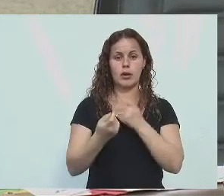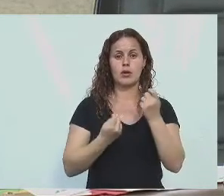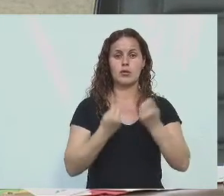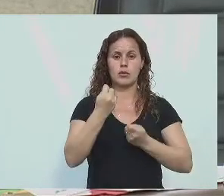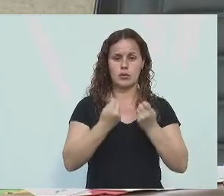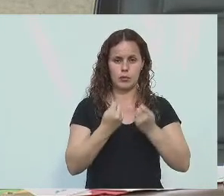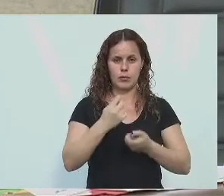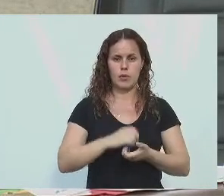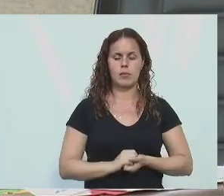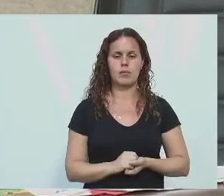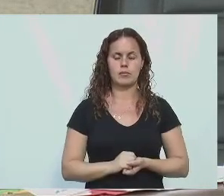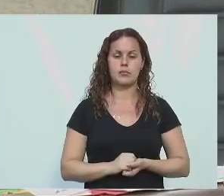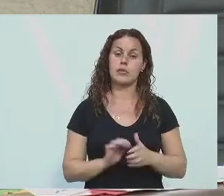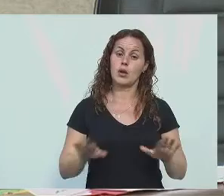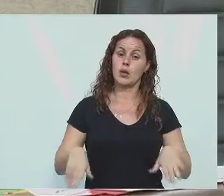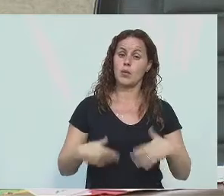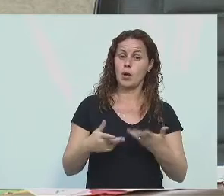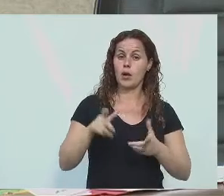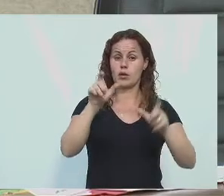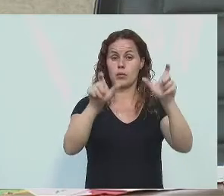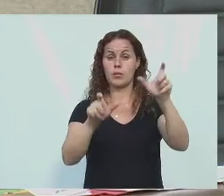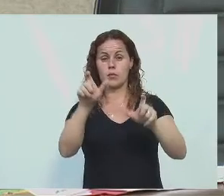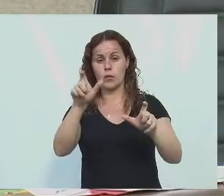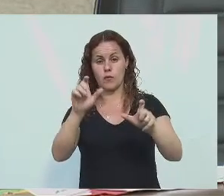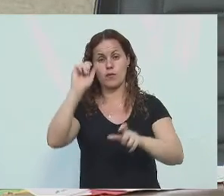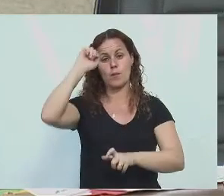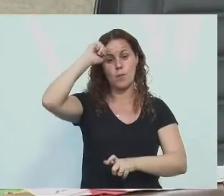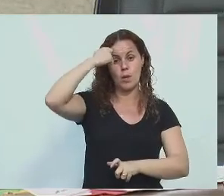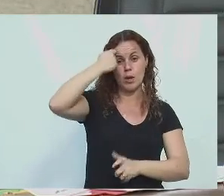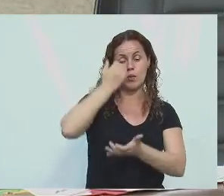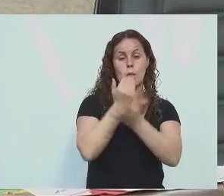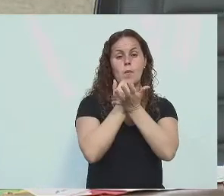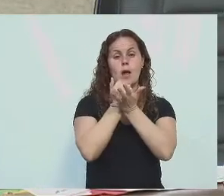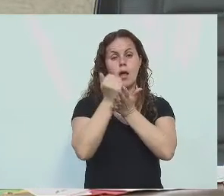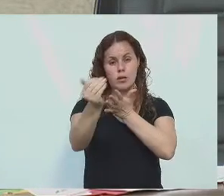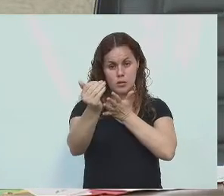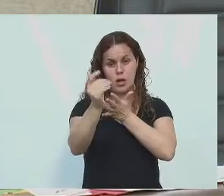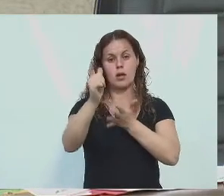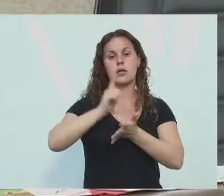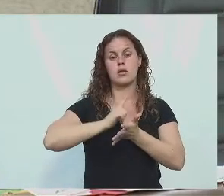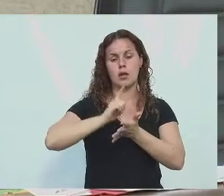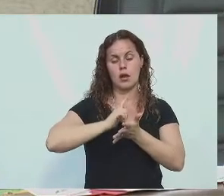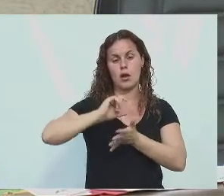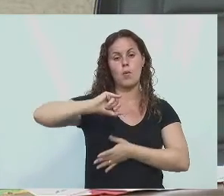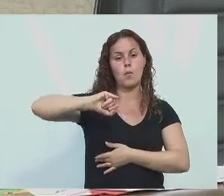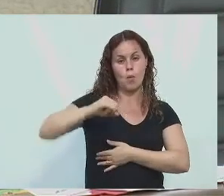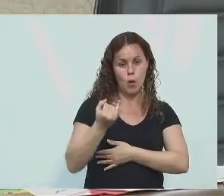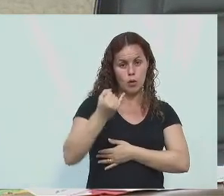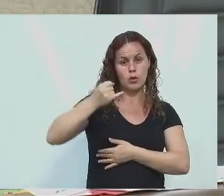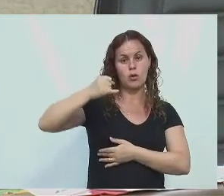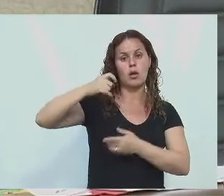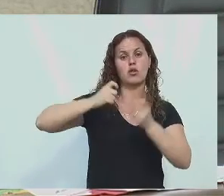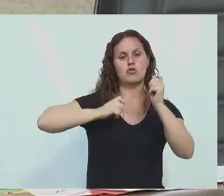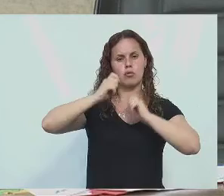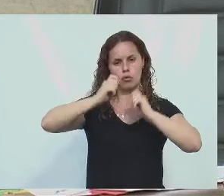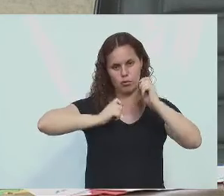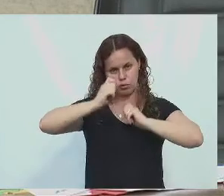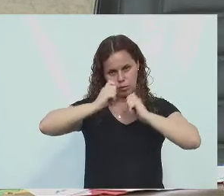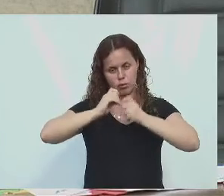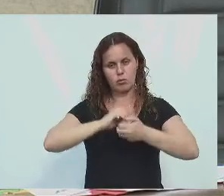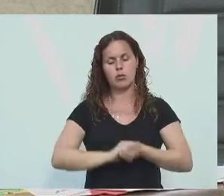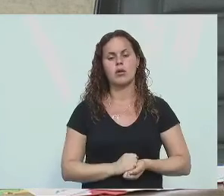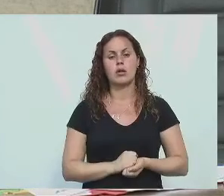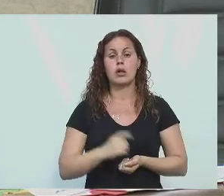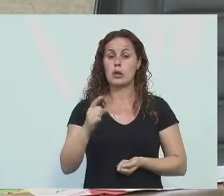econômica. Quando o povo preto desse país começar a ter oportunidades econômicas,